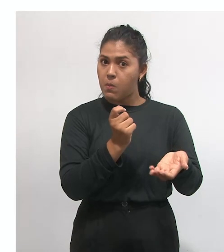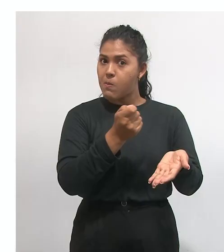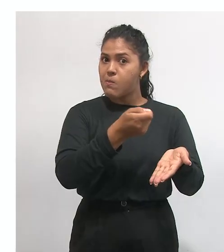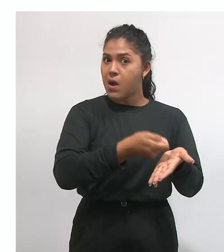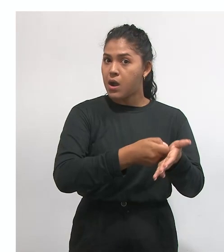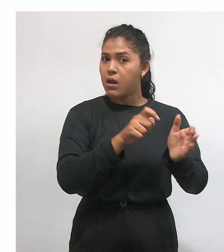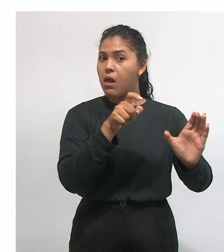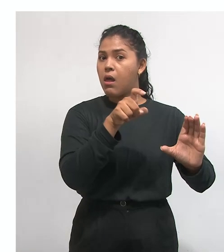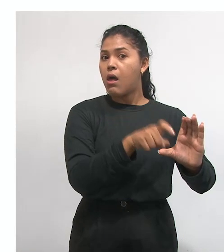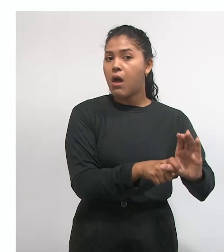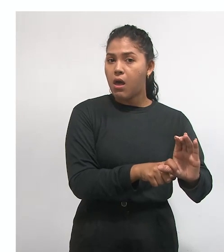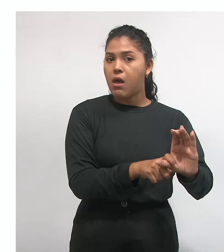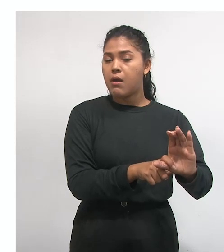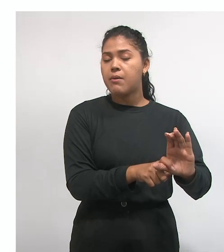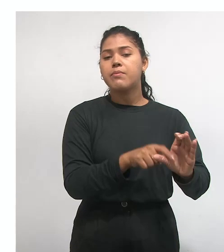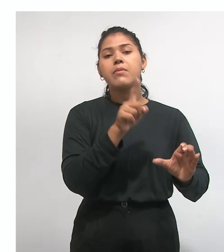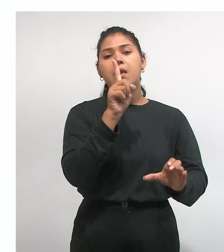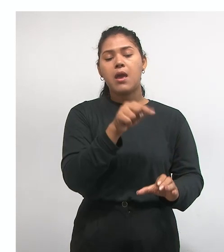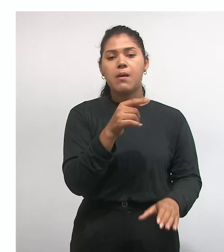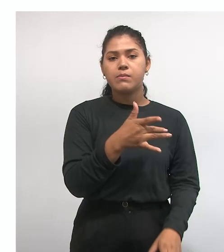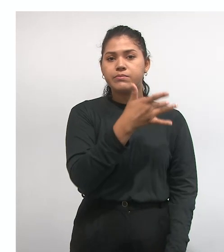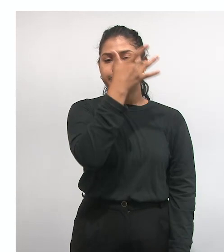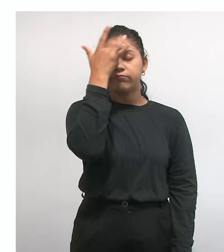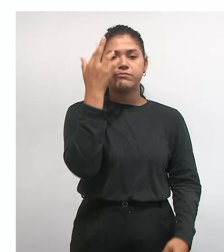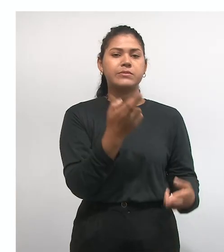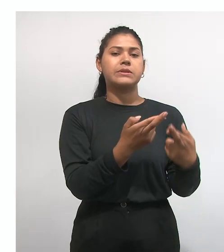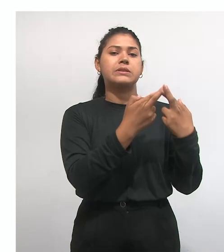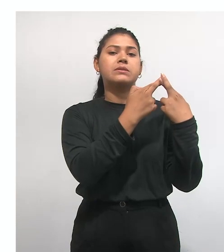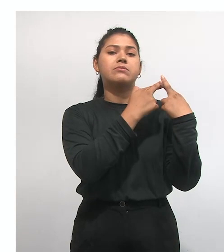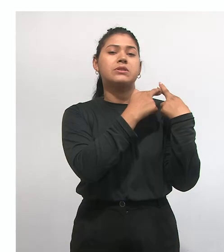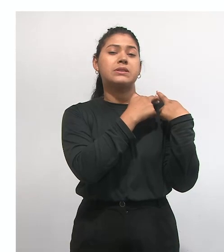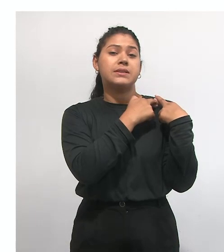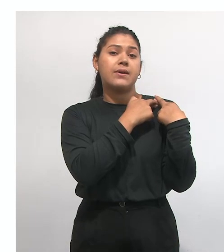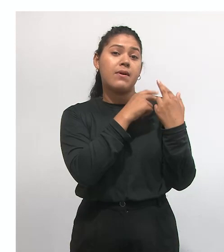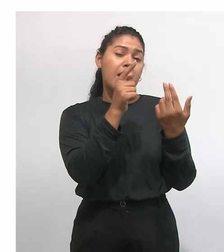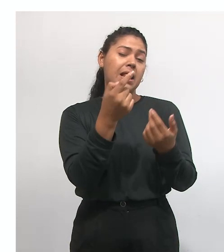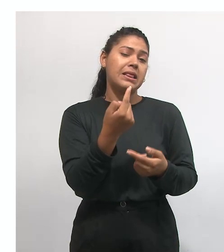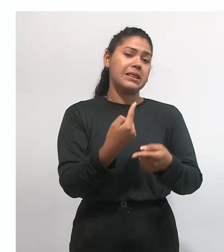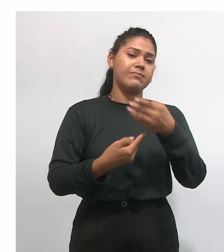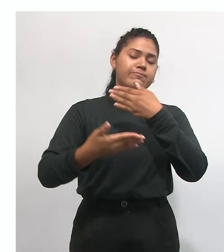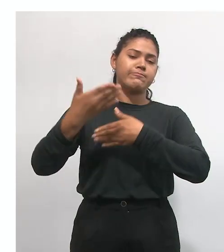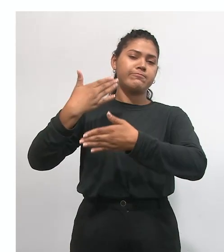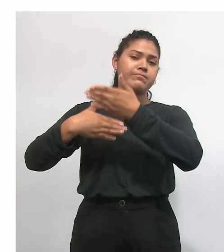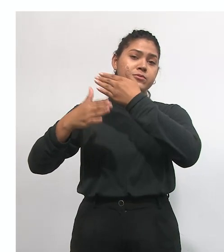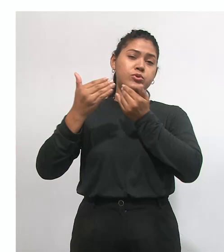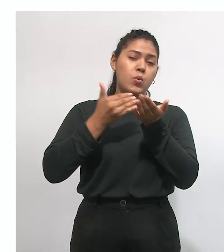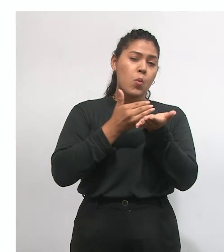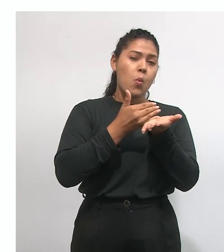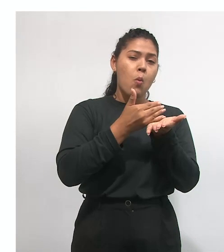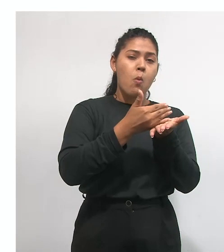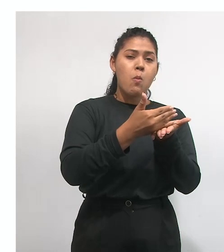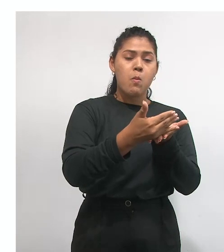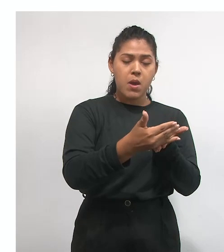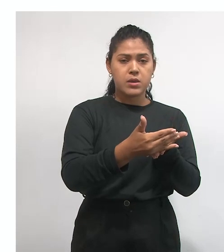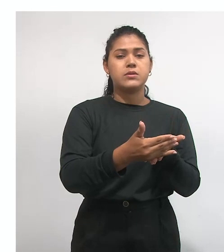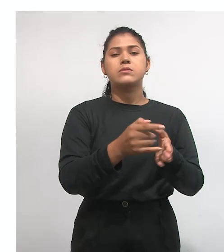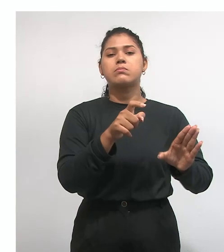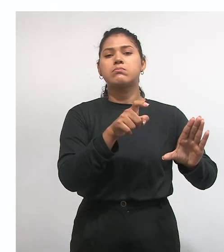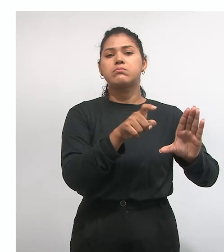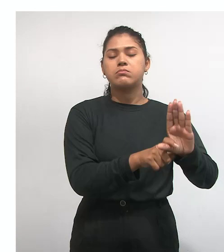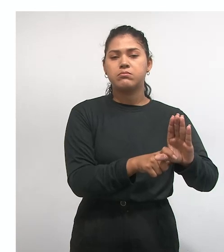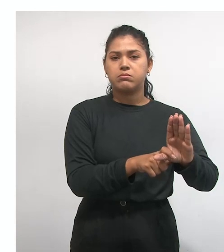do tributo recairá sobre o terceiro responsável desde a origem da obrigação tributária, sequer